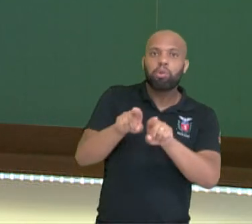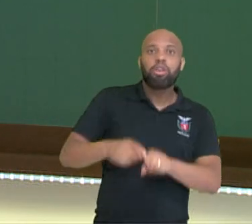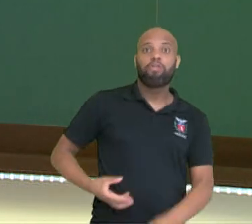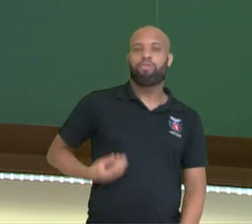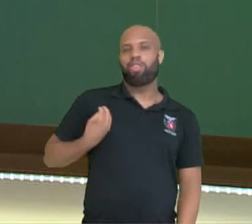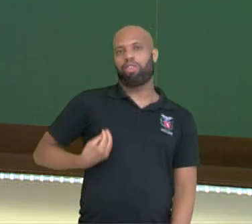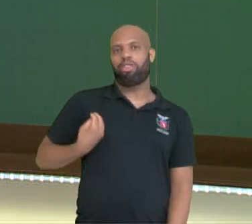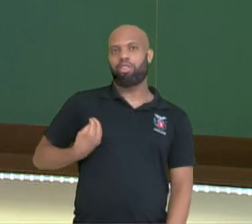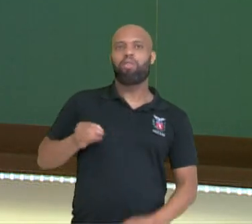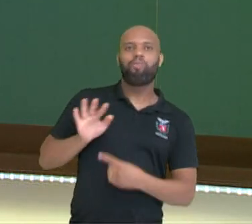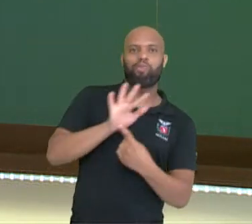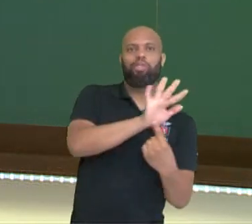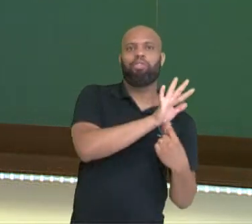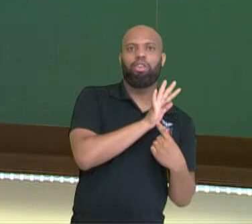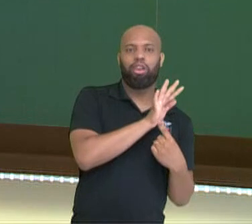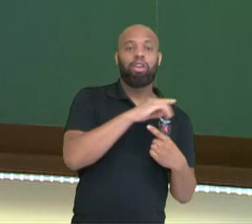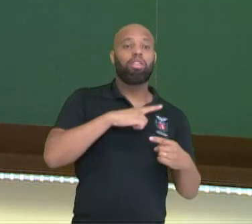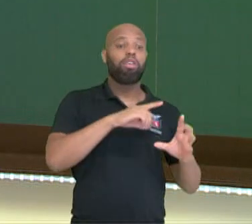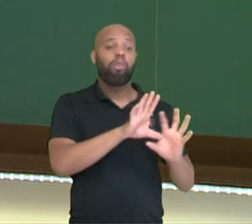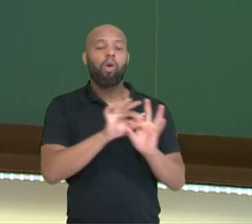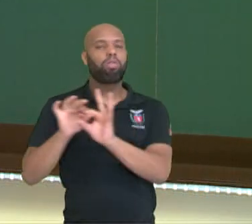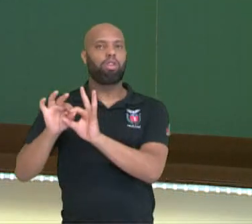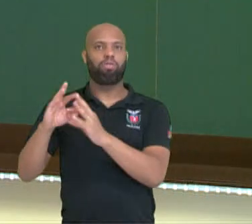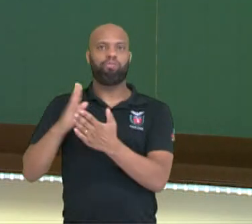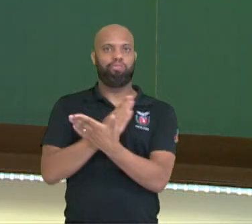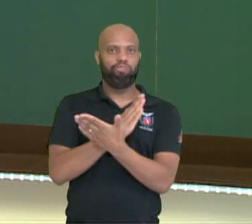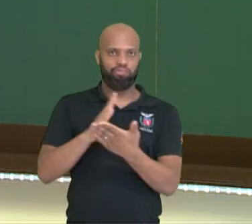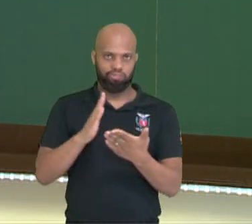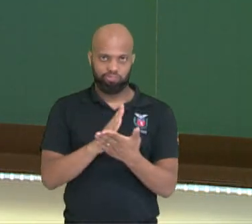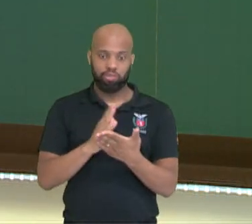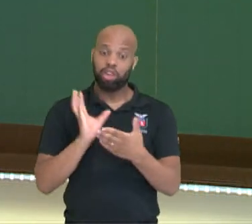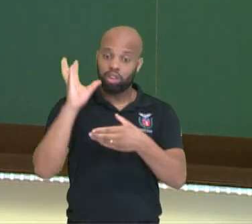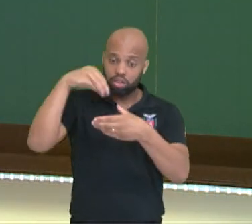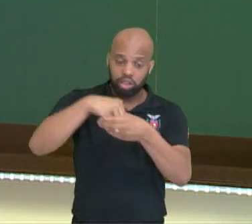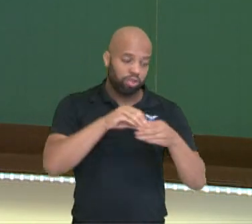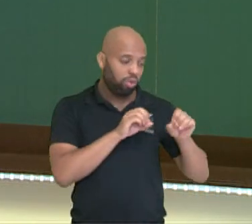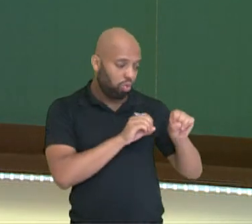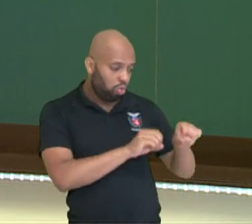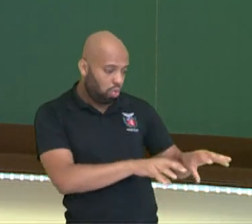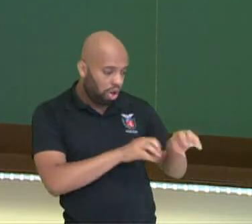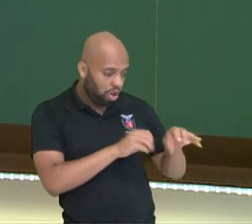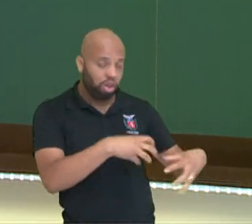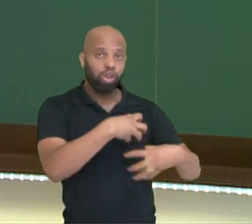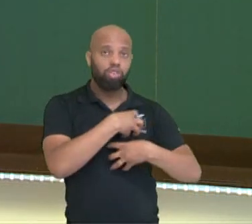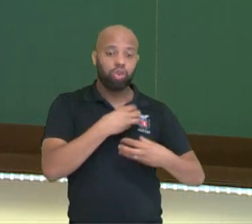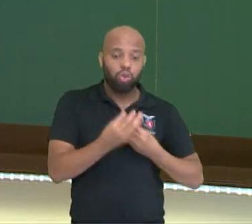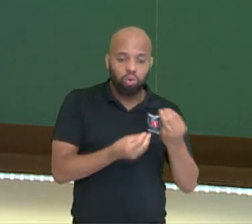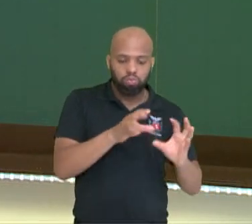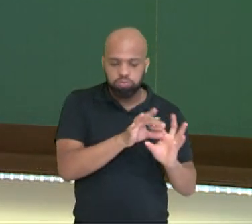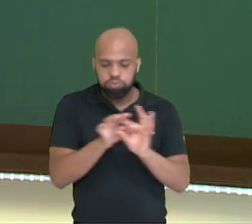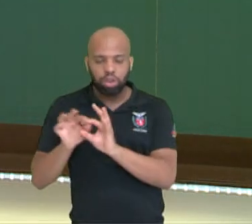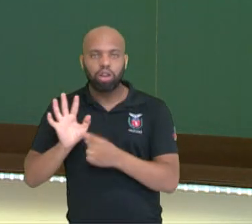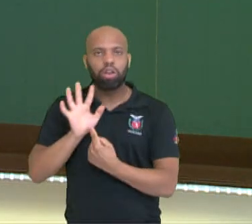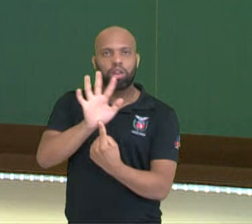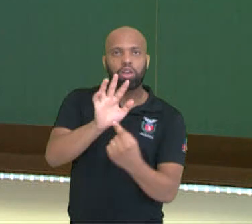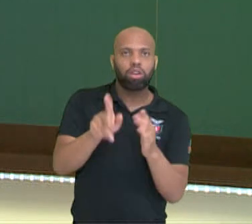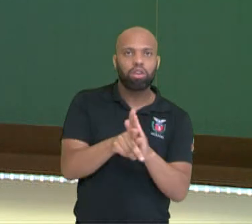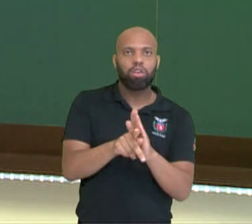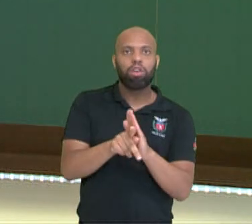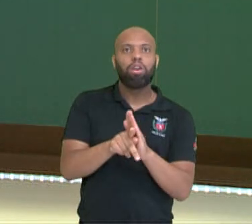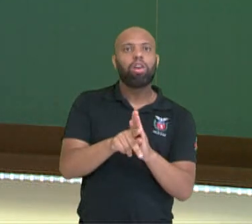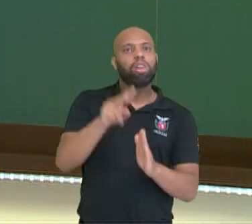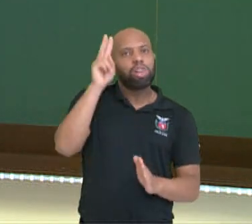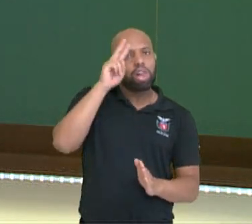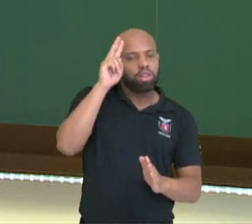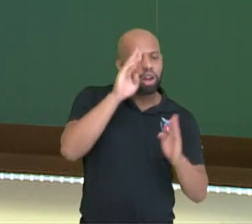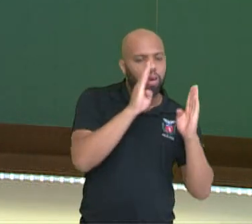vivência em um determinado contexto. Na educação, a maneira de como os contextos são apresentados na história.